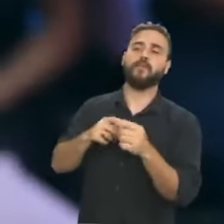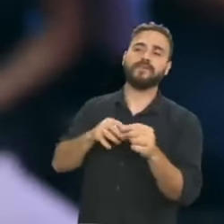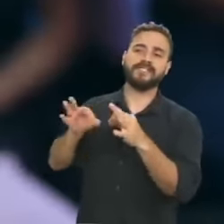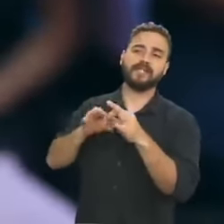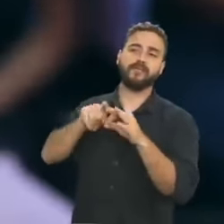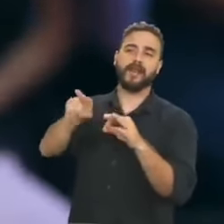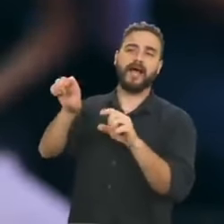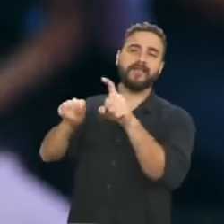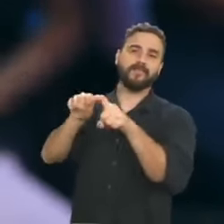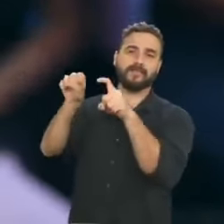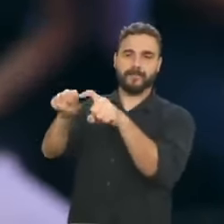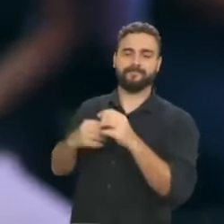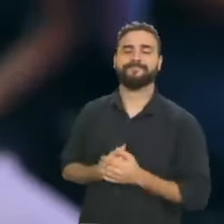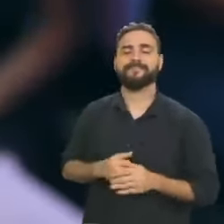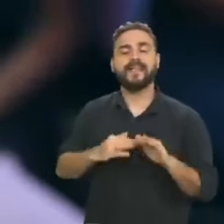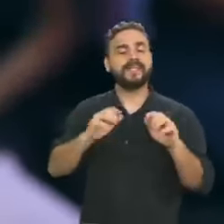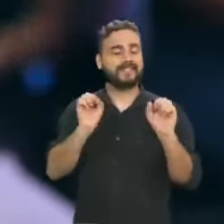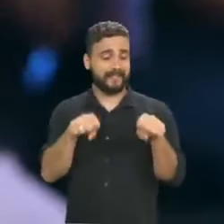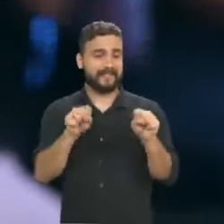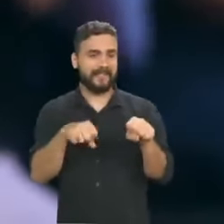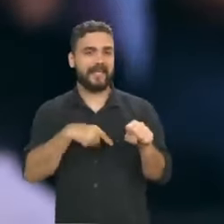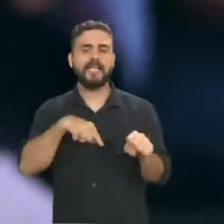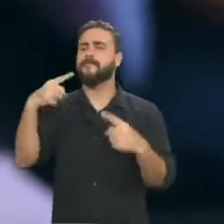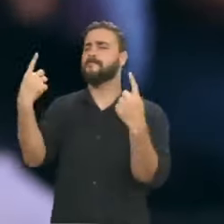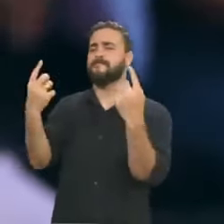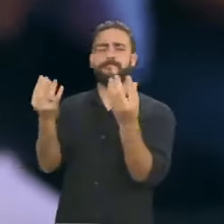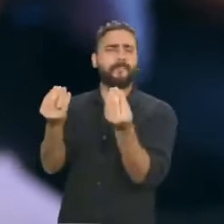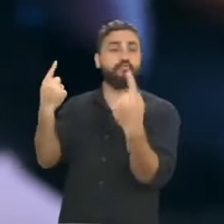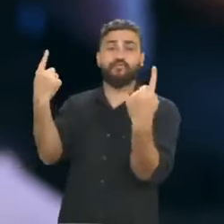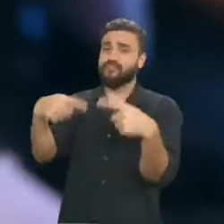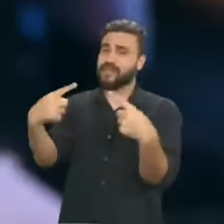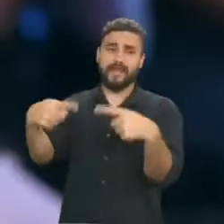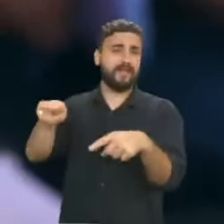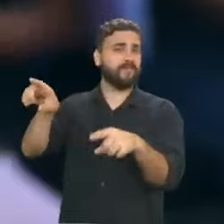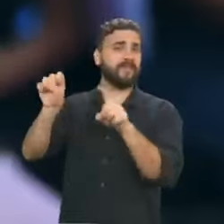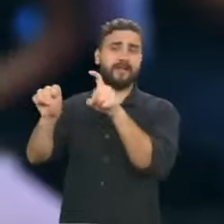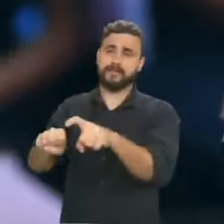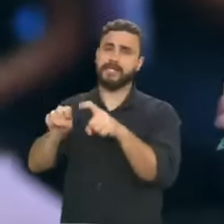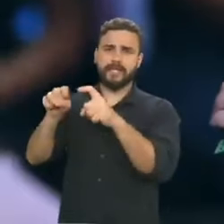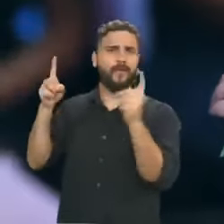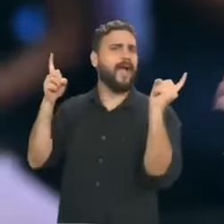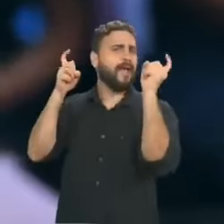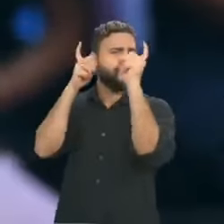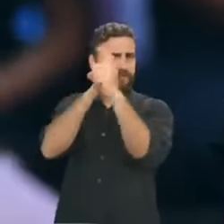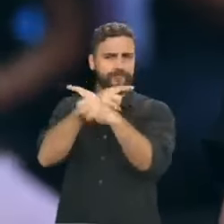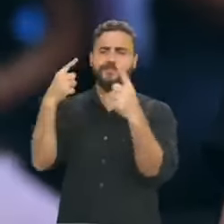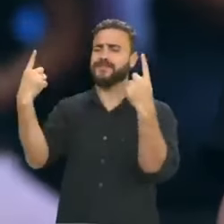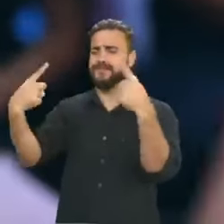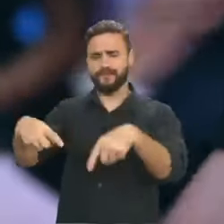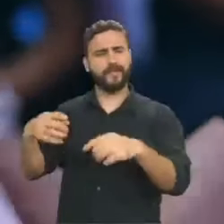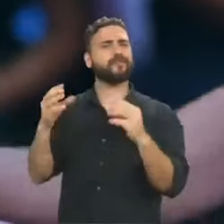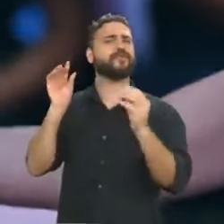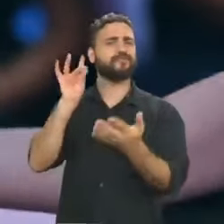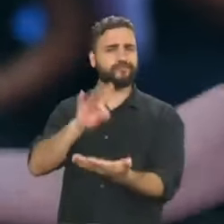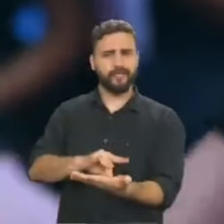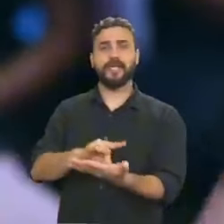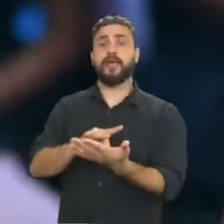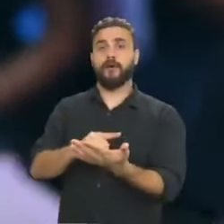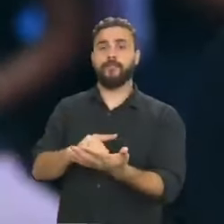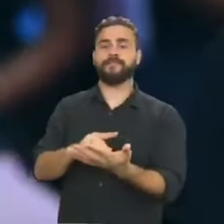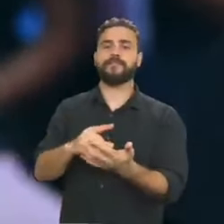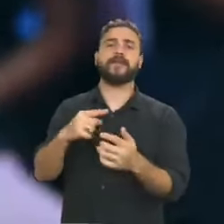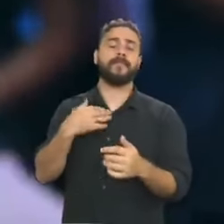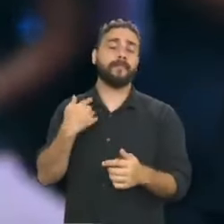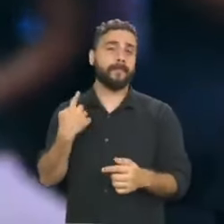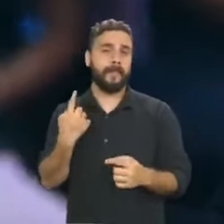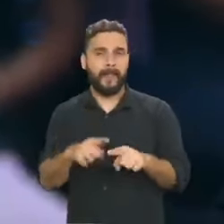Nas missões, no campo, a gente tem desafios todos os dias, né? A gente sabe que é luta, é muito desafiador, né? A gente tem parceiros